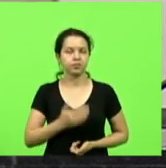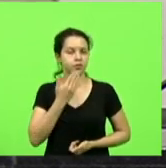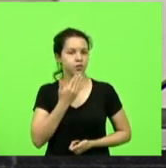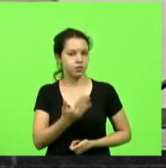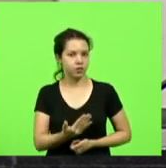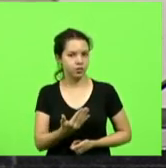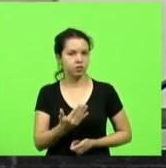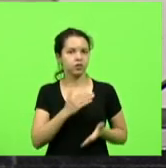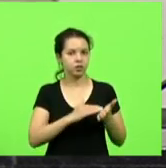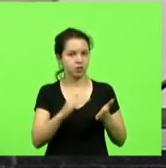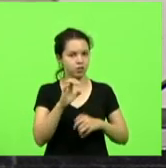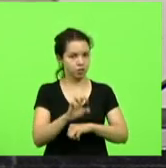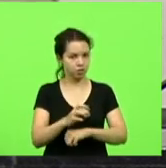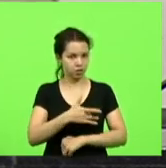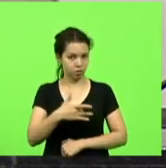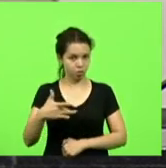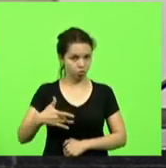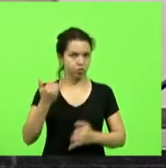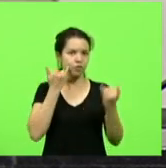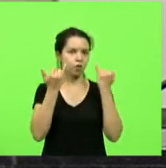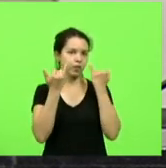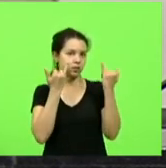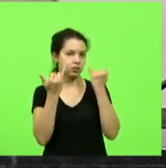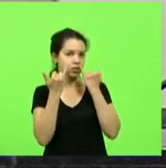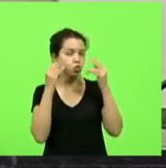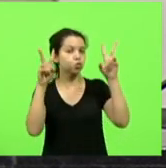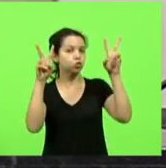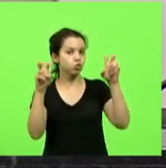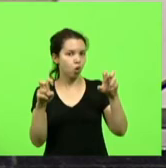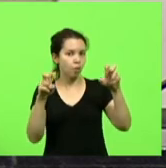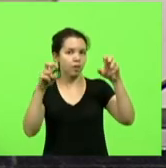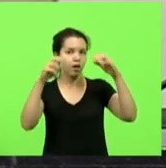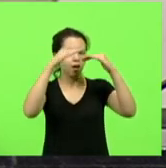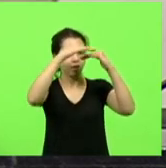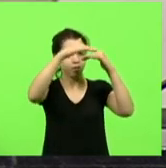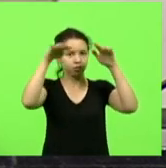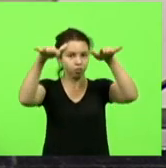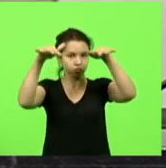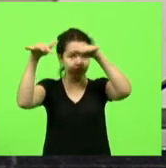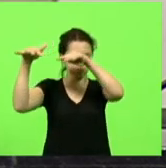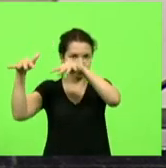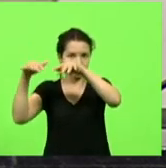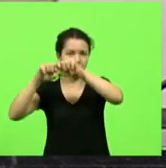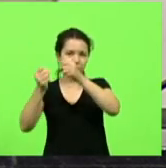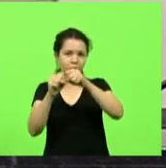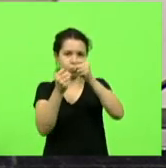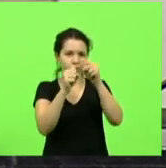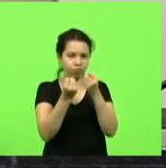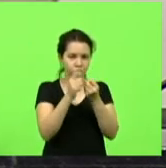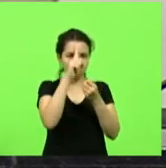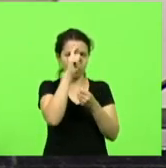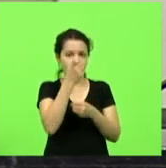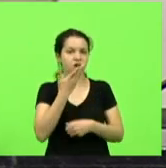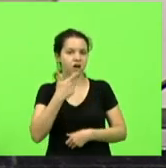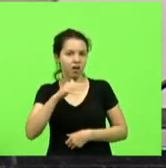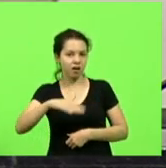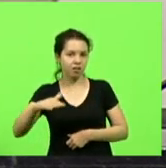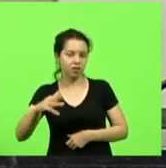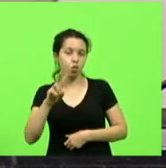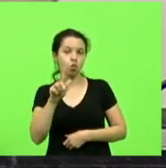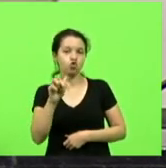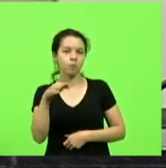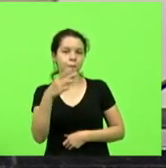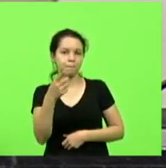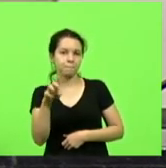solicitando ao secretário de Estado da Saúde informações acerca das telhas danificadas do Hospital Infantil Joana de Gusmão. Em discussão, não havendo quem